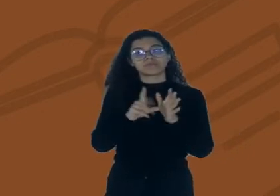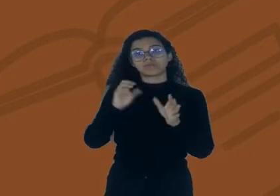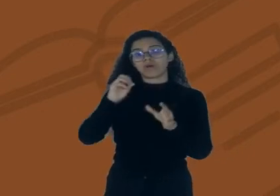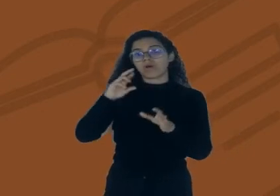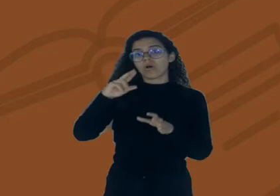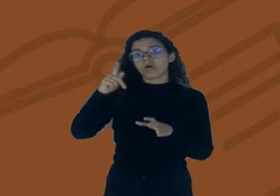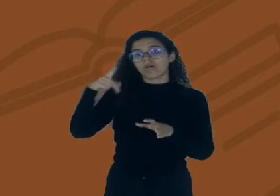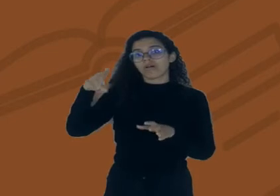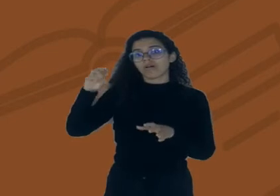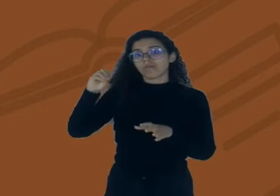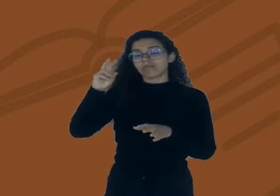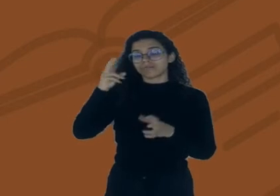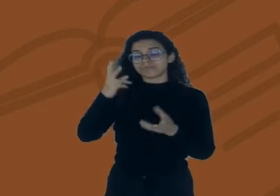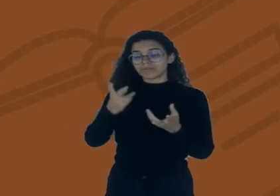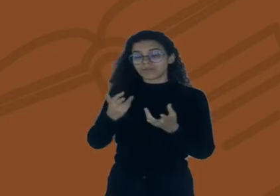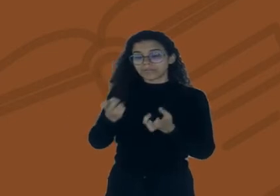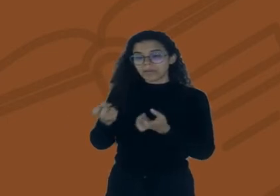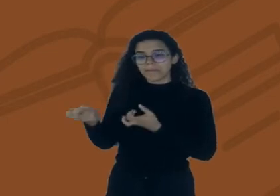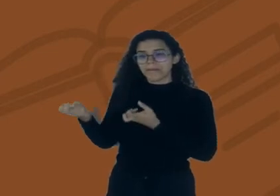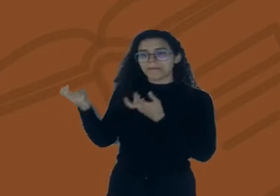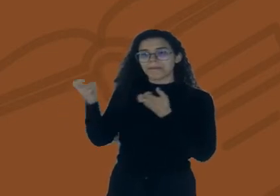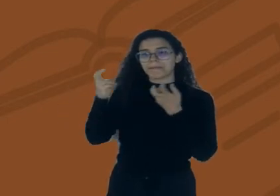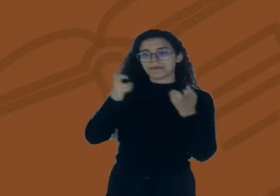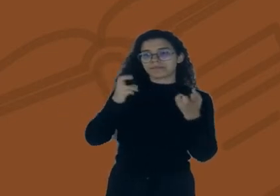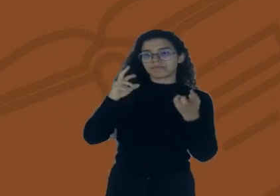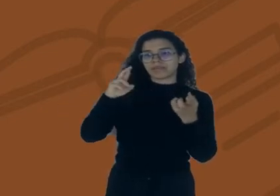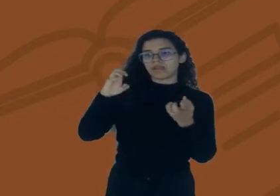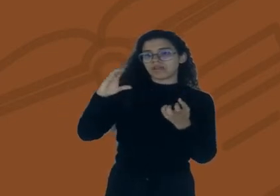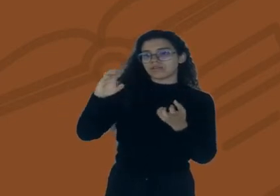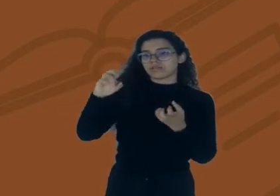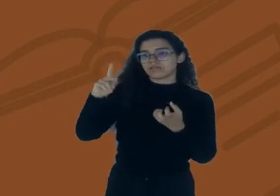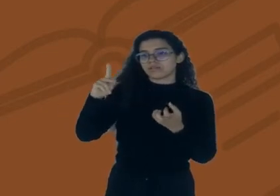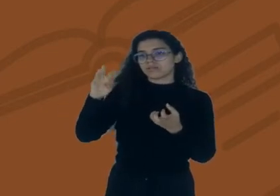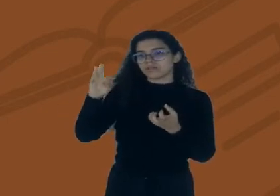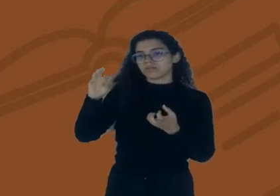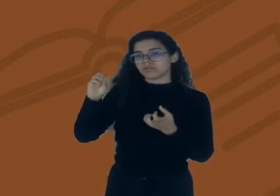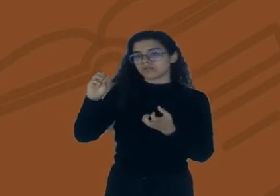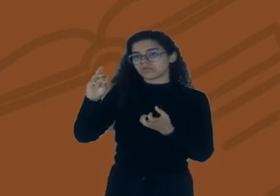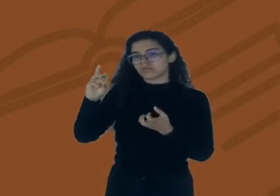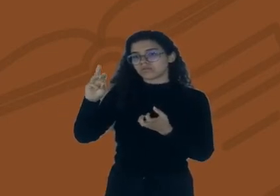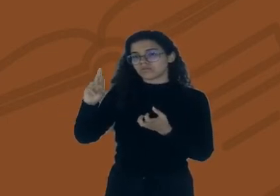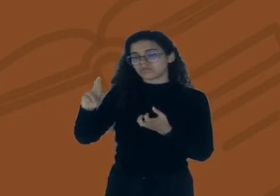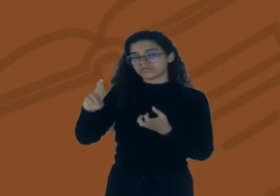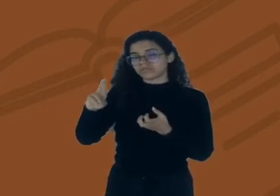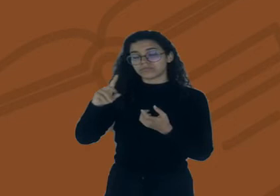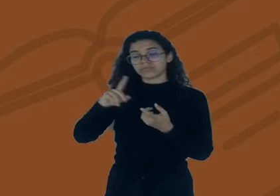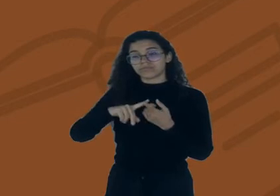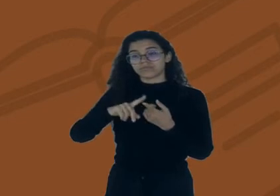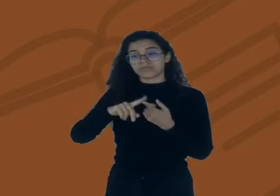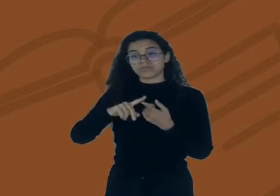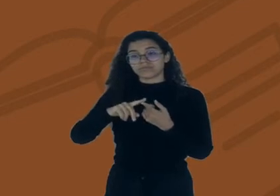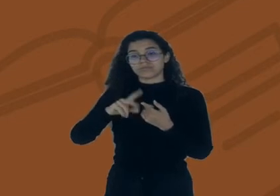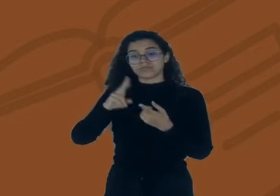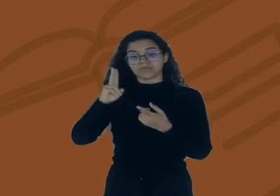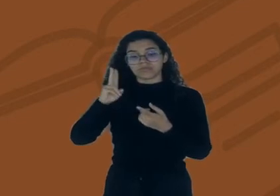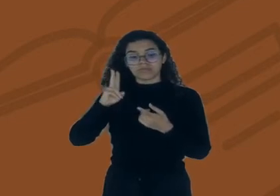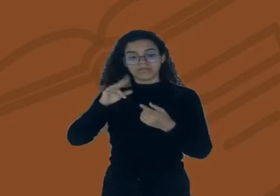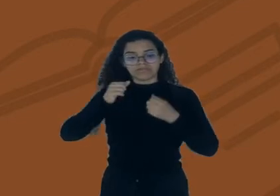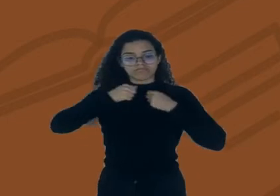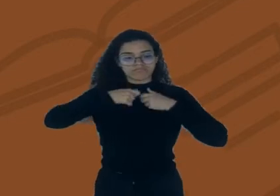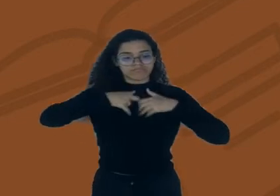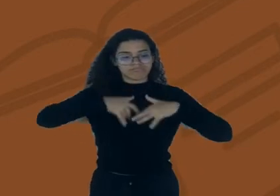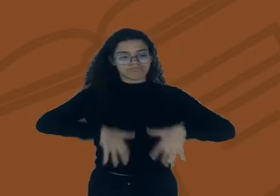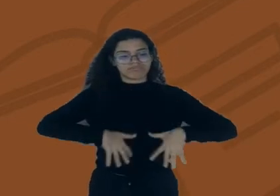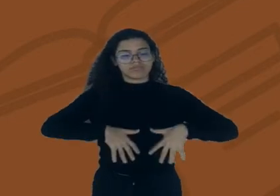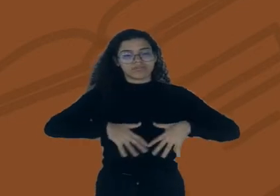estímulos, né? Esses órgãos que recebem esses estímulos e vão ser levados aí para o nosso sistema nervoso central, onde